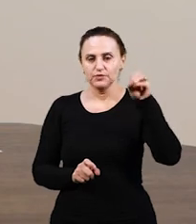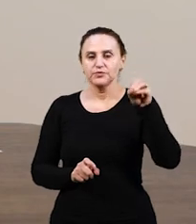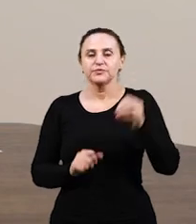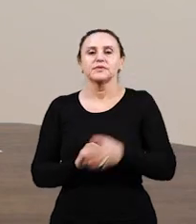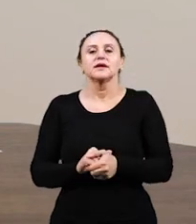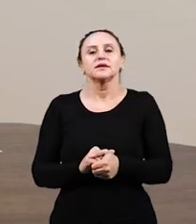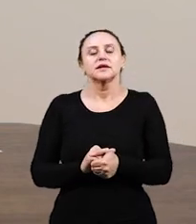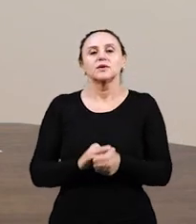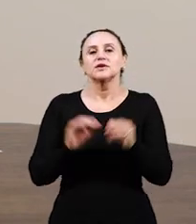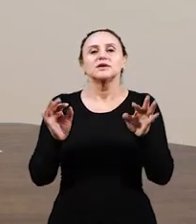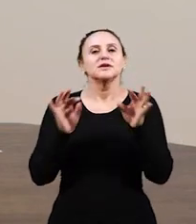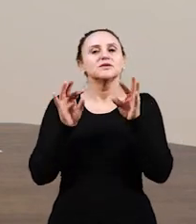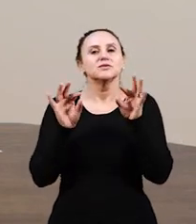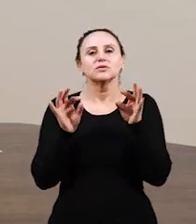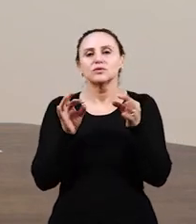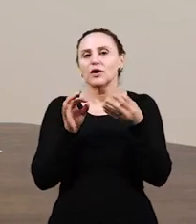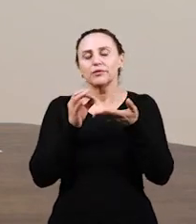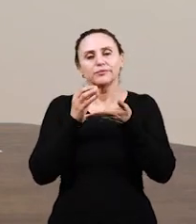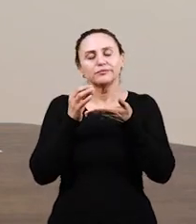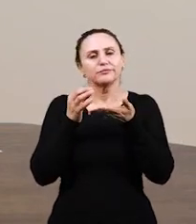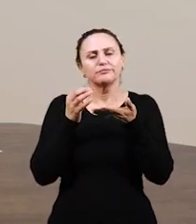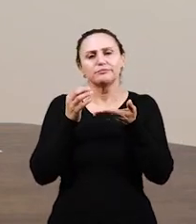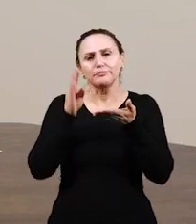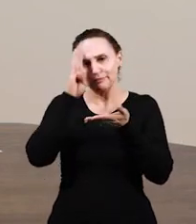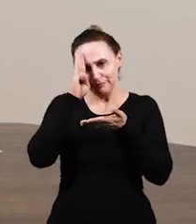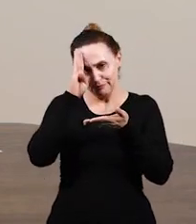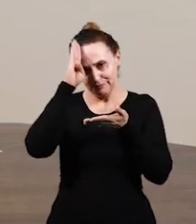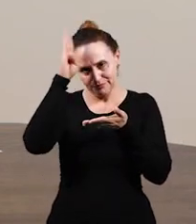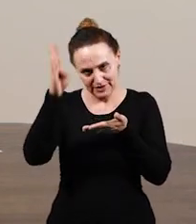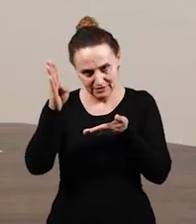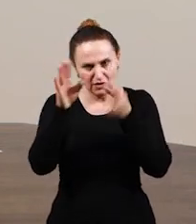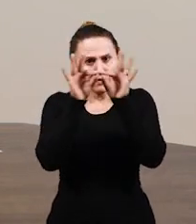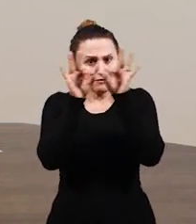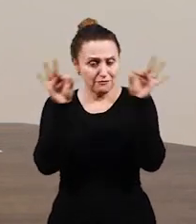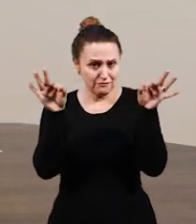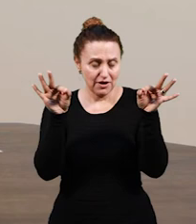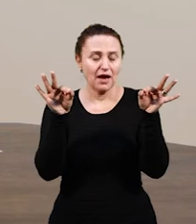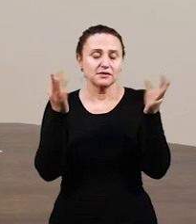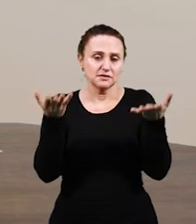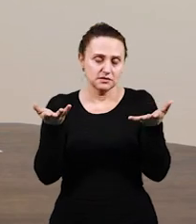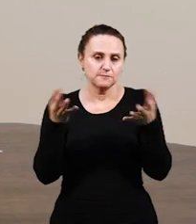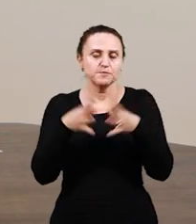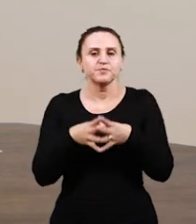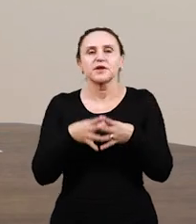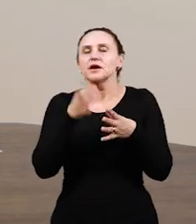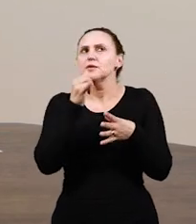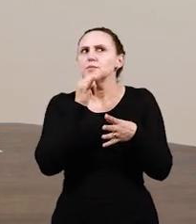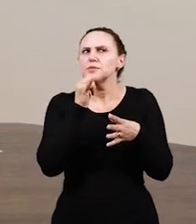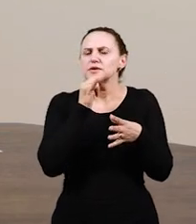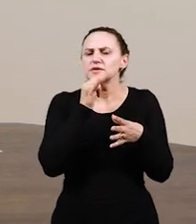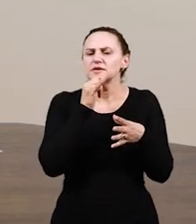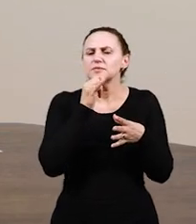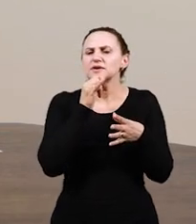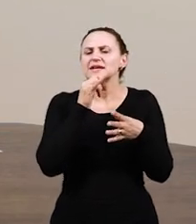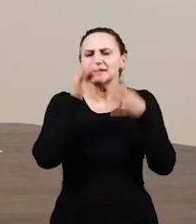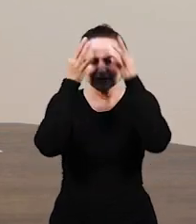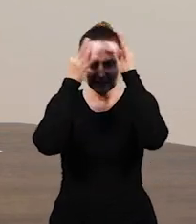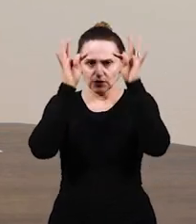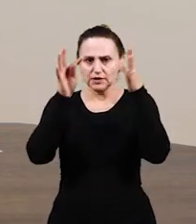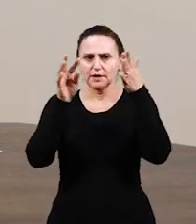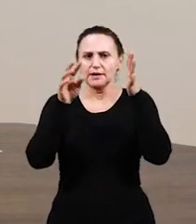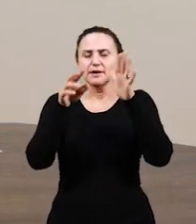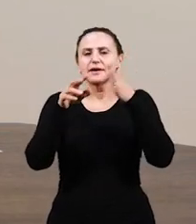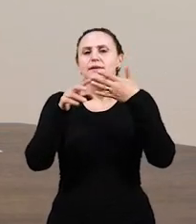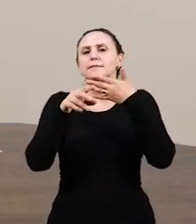gerativismo né E aí é isso em oposição ao behaviorismo ele vai dizer por exemplo como é que uma